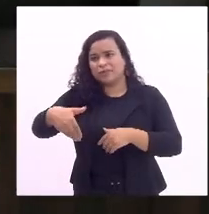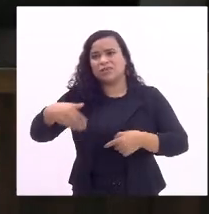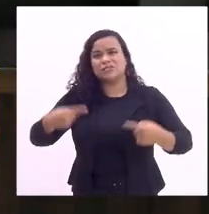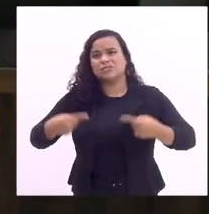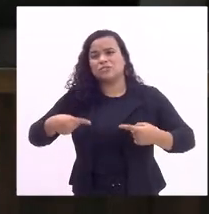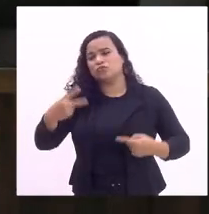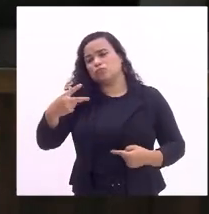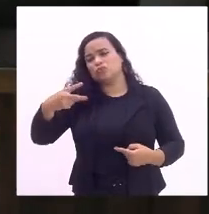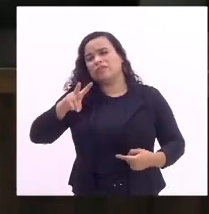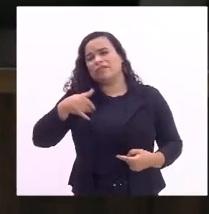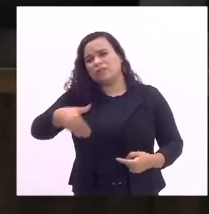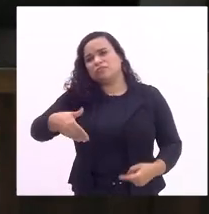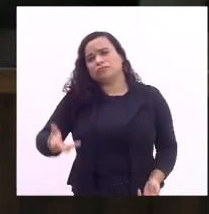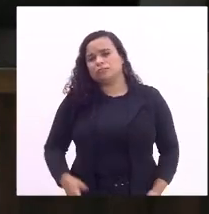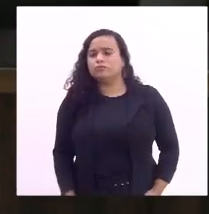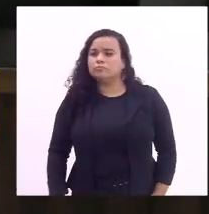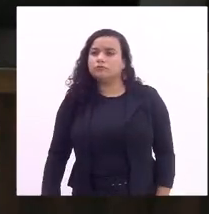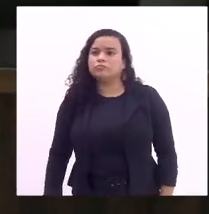ainda. A gente